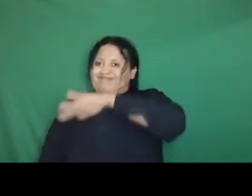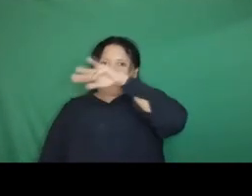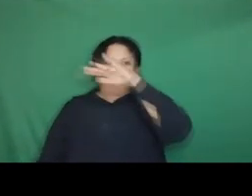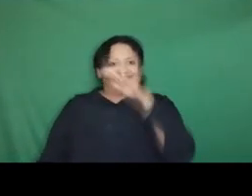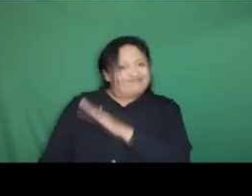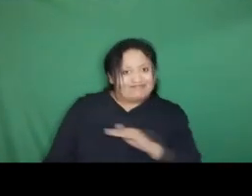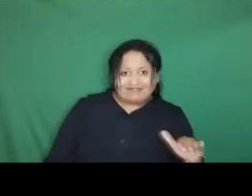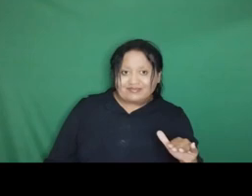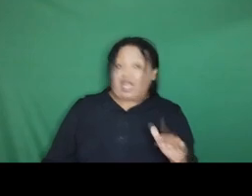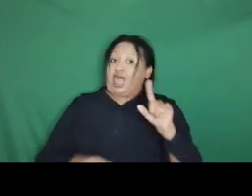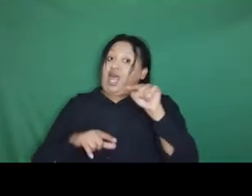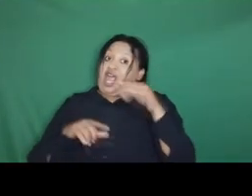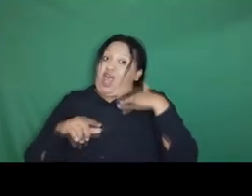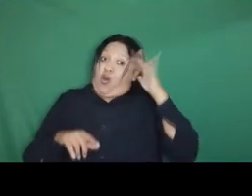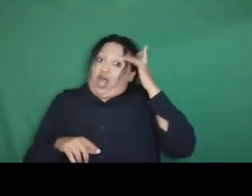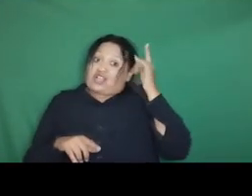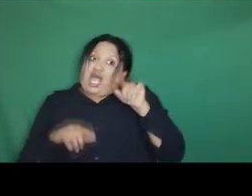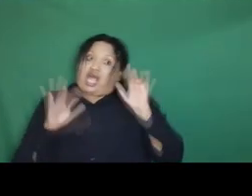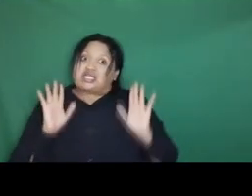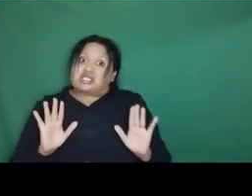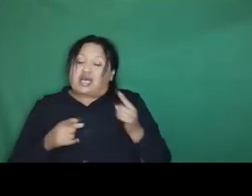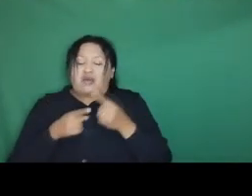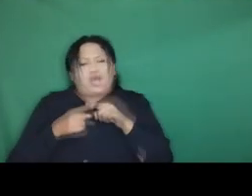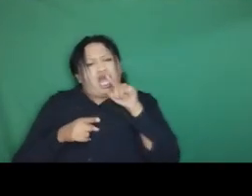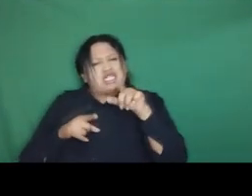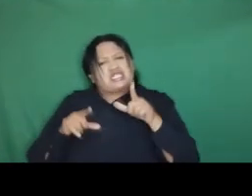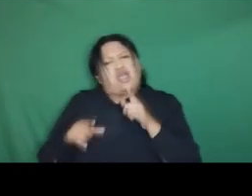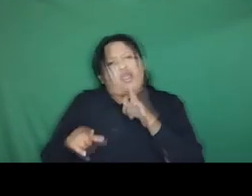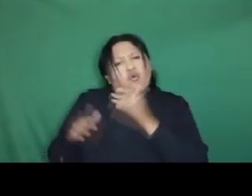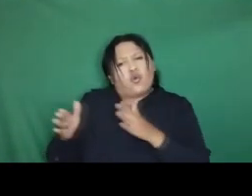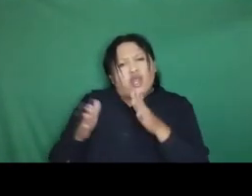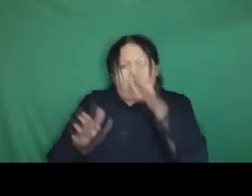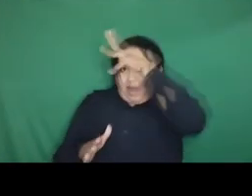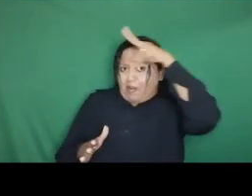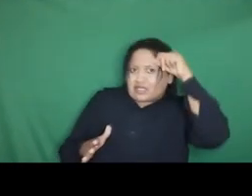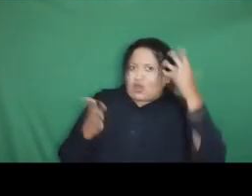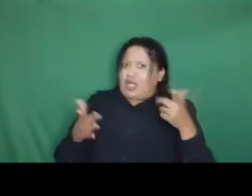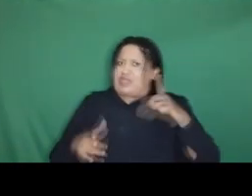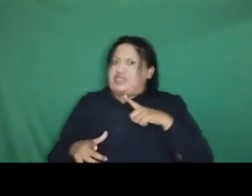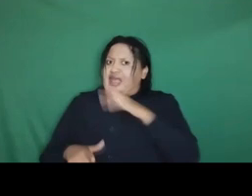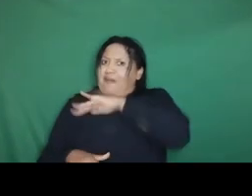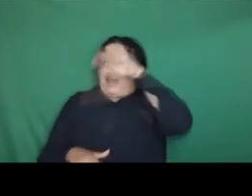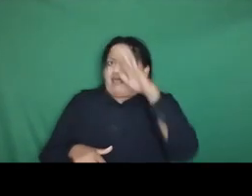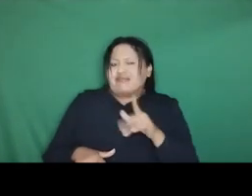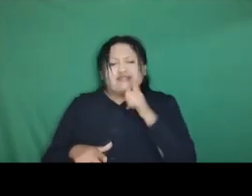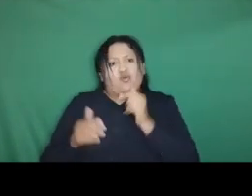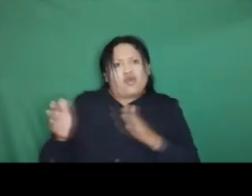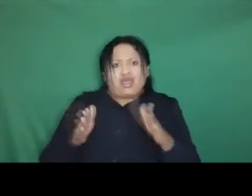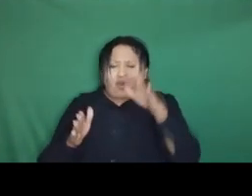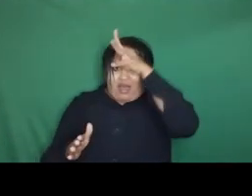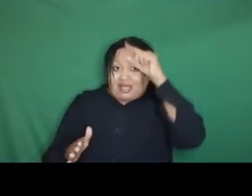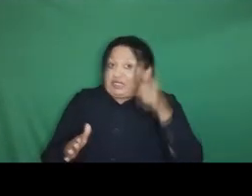Eita Luciana eu acho que é essa porque lá tem tem o Rio Amazonas Então deve ter lá planície do Rio Amazonas não deve ter